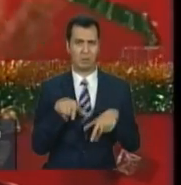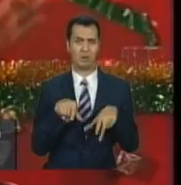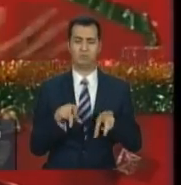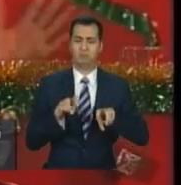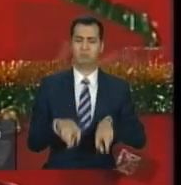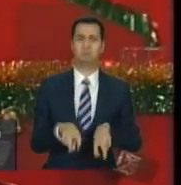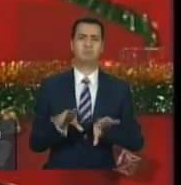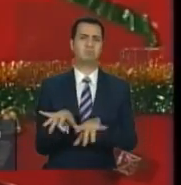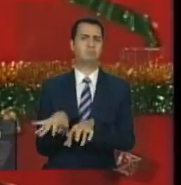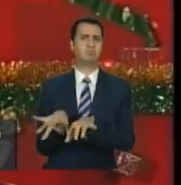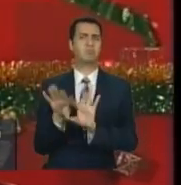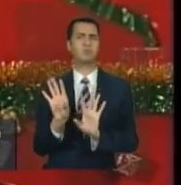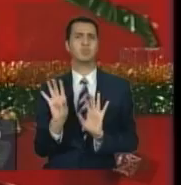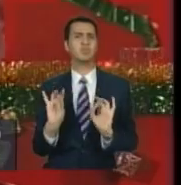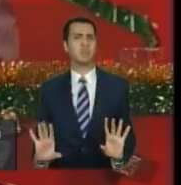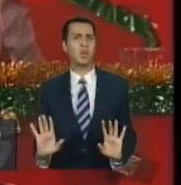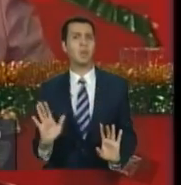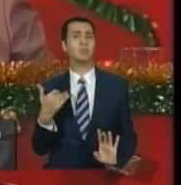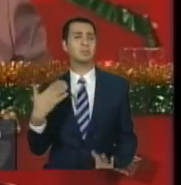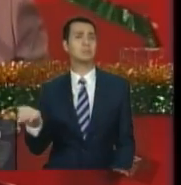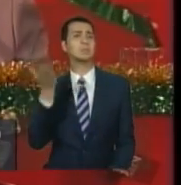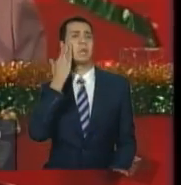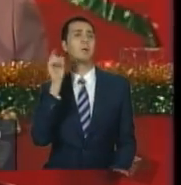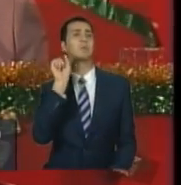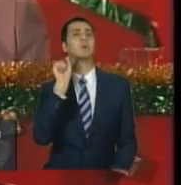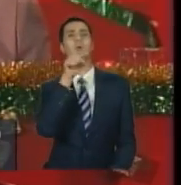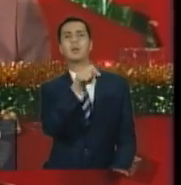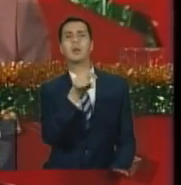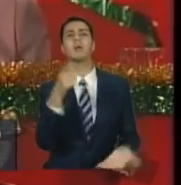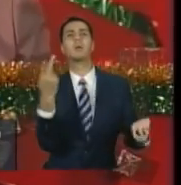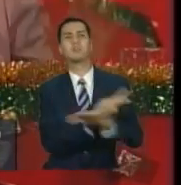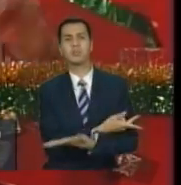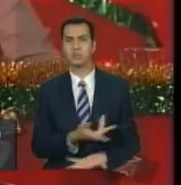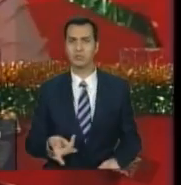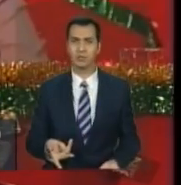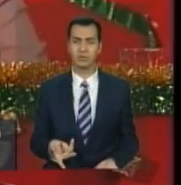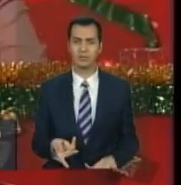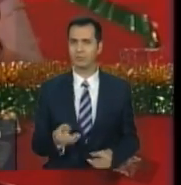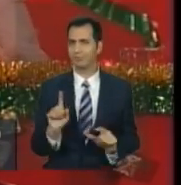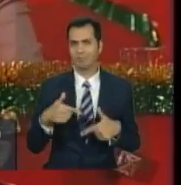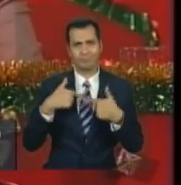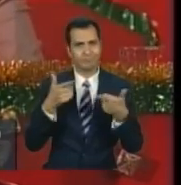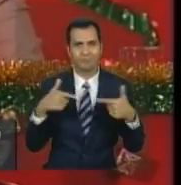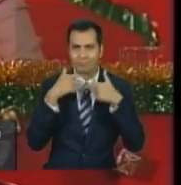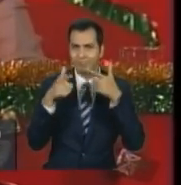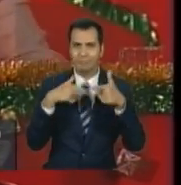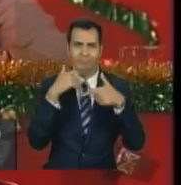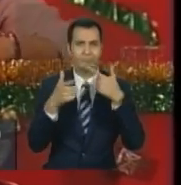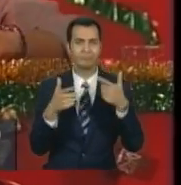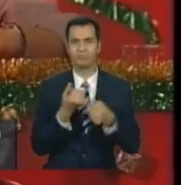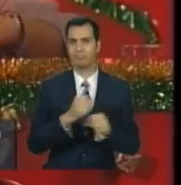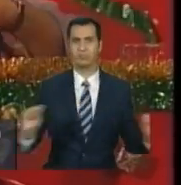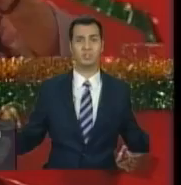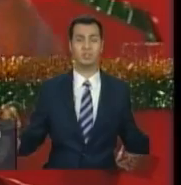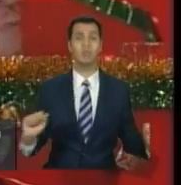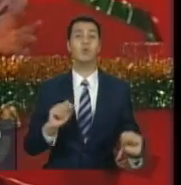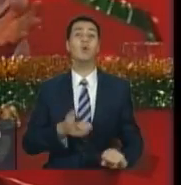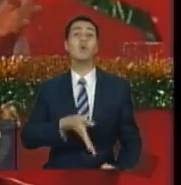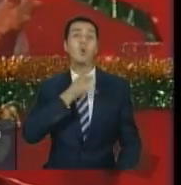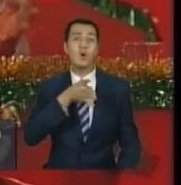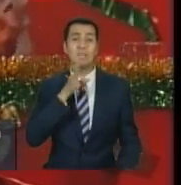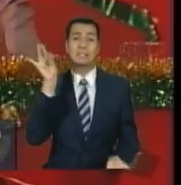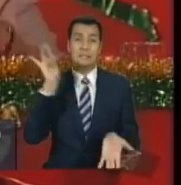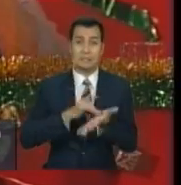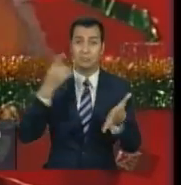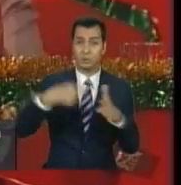saibam como é que vocês vivem e aonde que o calo aperta. Quem sabe onde que o calo aperta, onde que a coisa